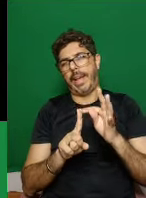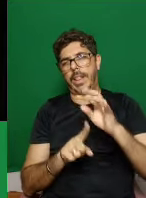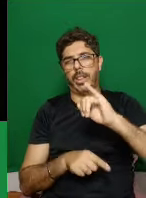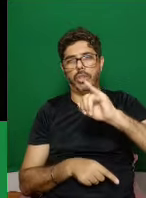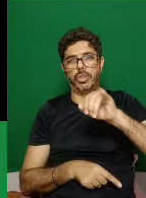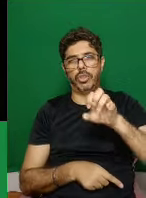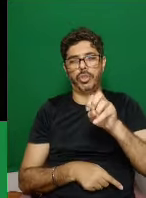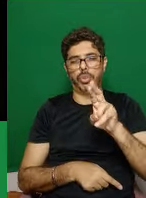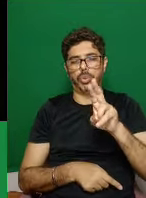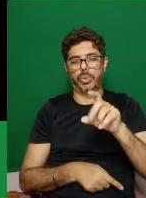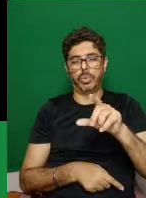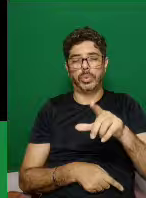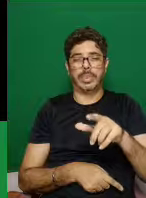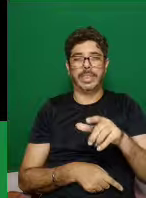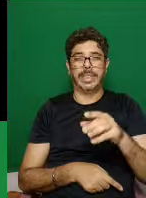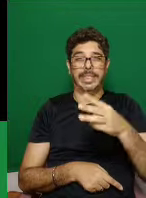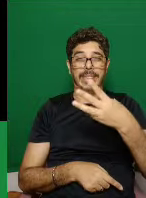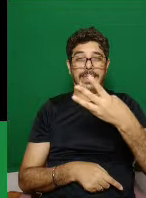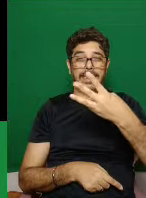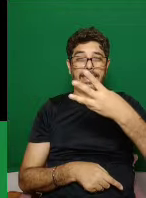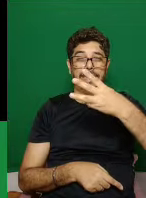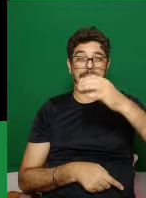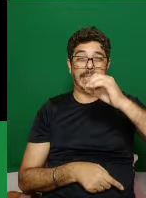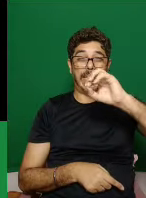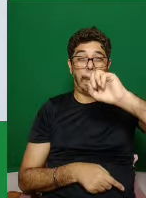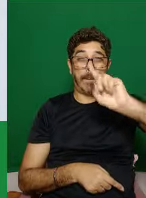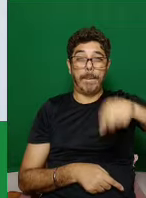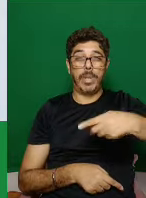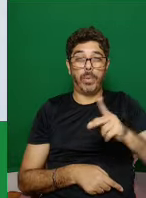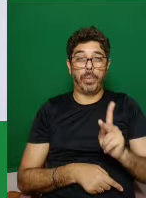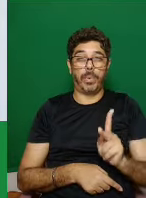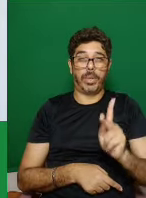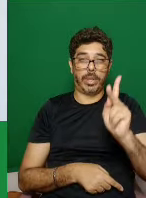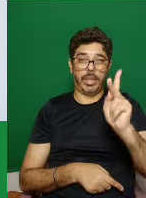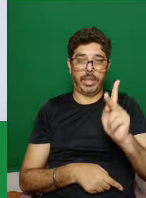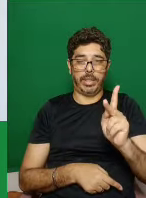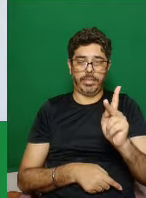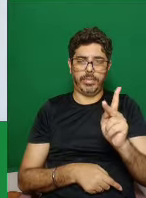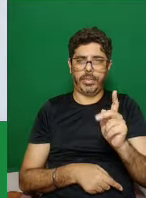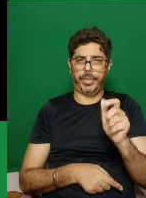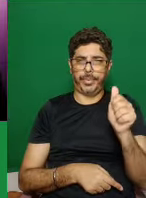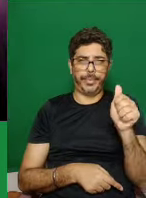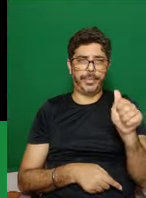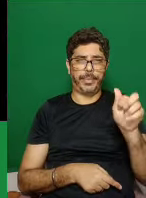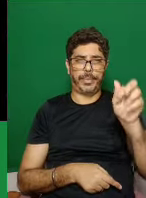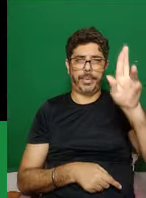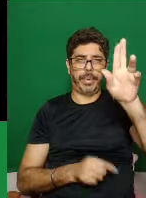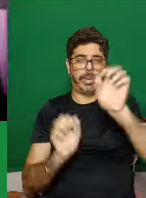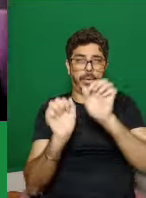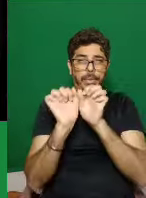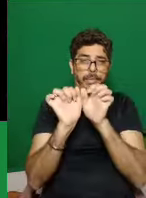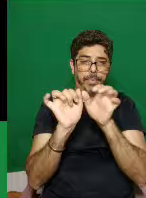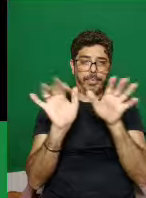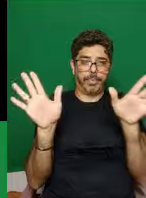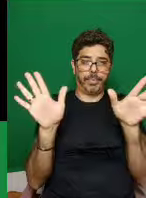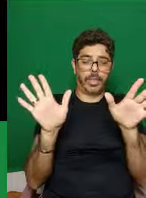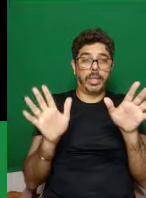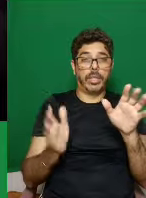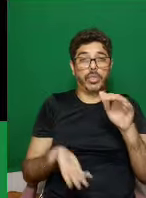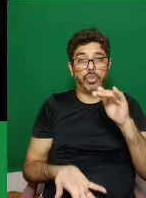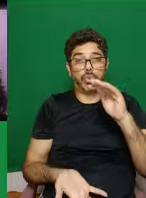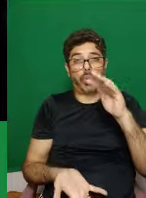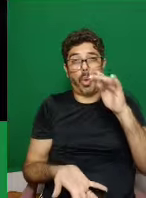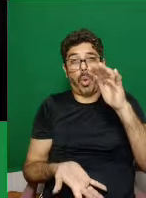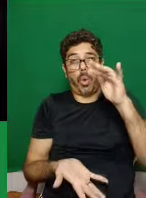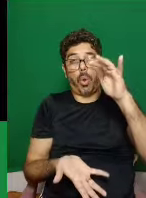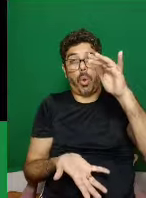são muito altas, podendo alcançar até 30 mil kelvins. Como o ar não tem tempo para se expandir, a sua pressão sobe para vários milhares